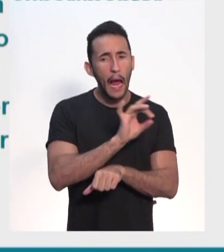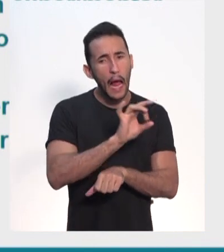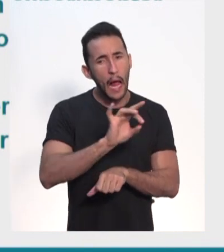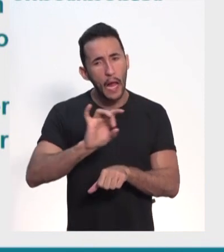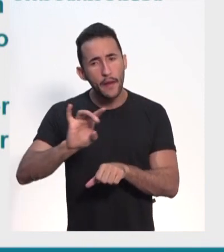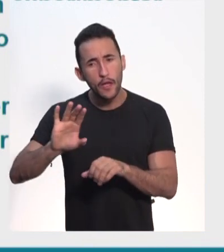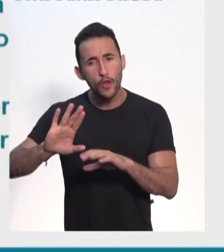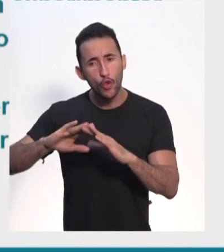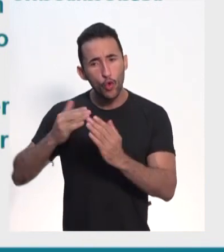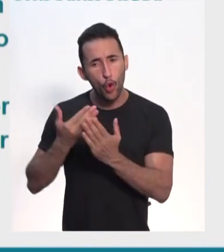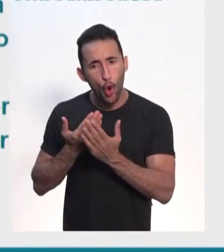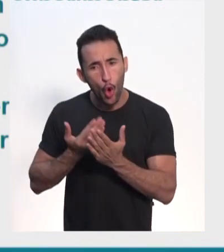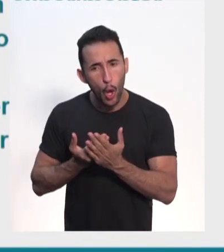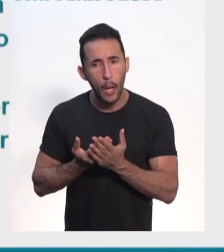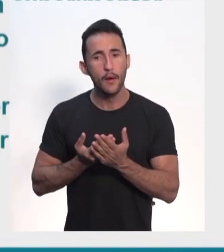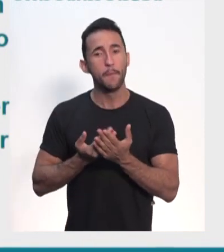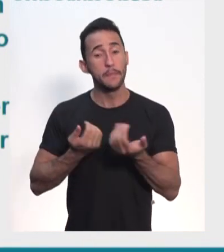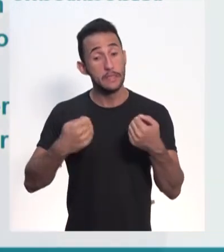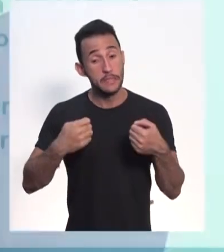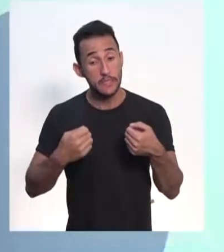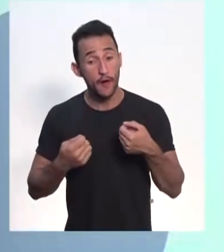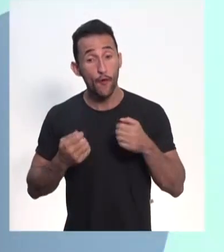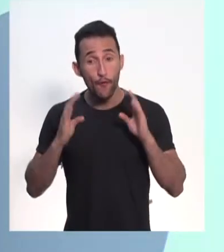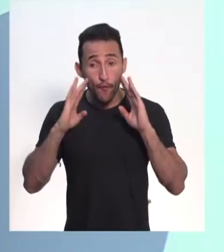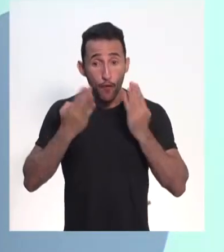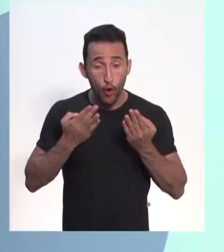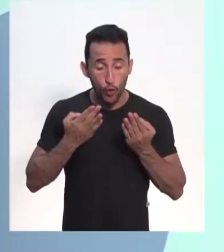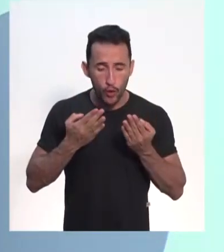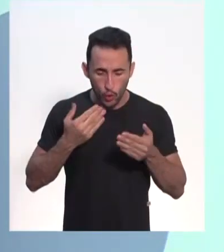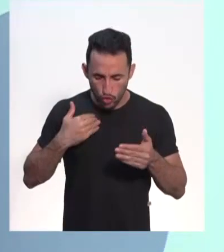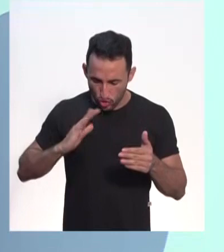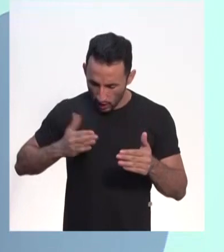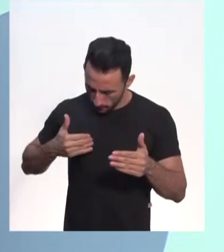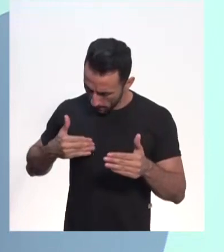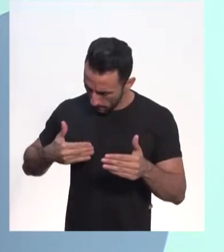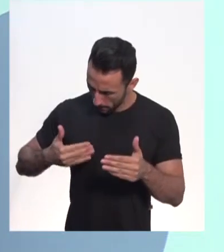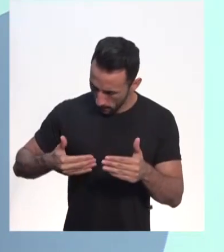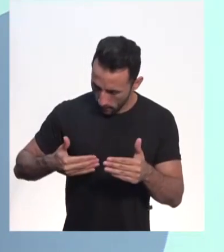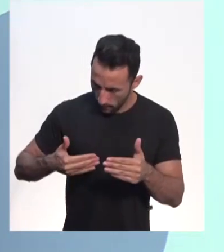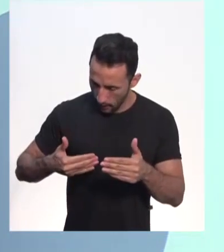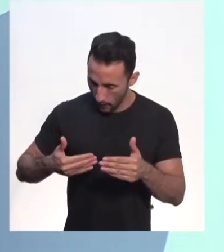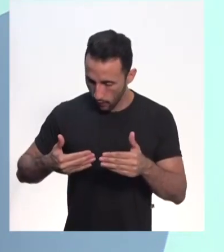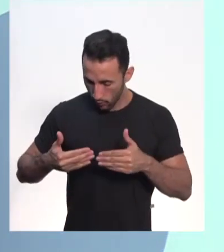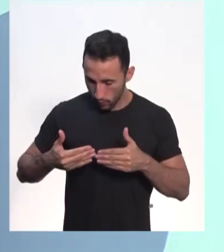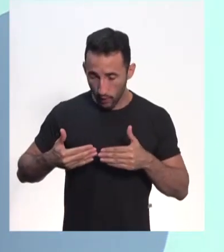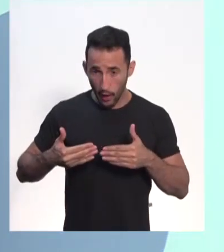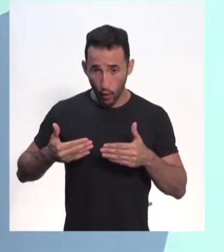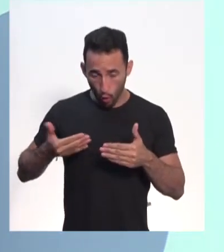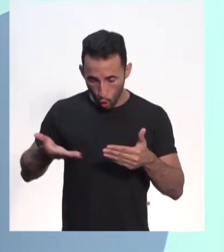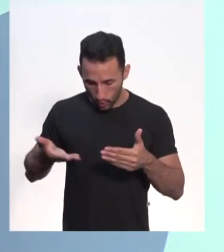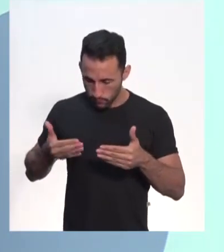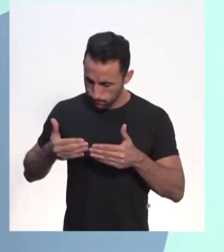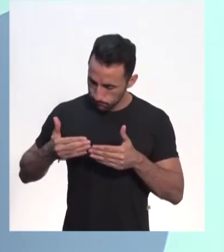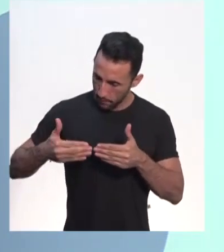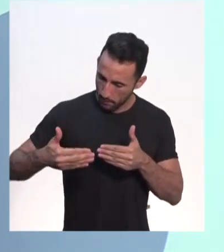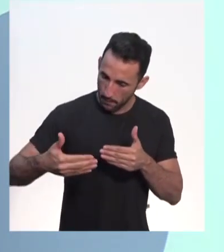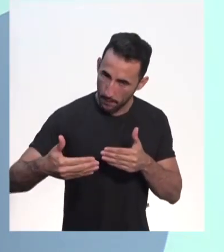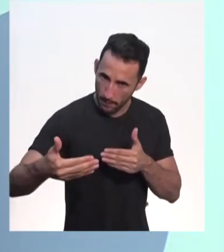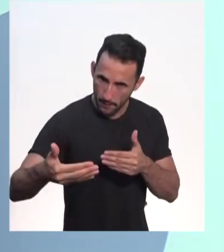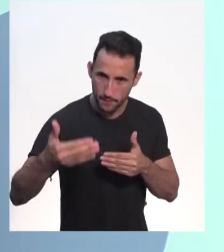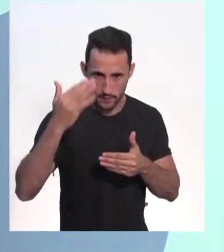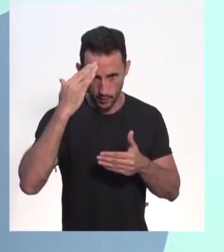ressaltar que esses materiais, como é que eles são feitos, em todos os componentes. Então, para ter um olhar mais